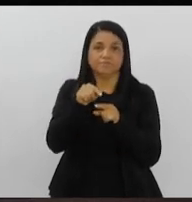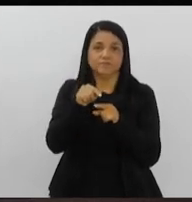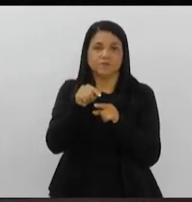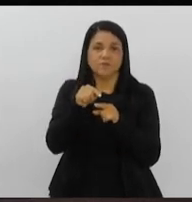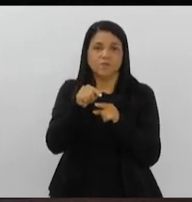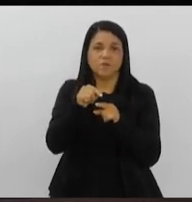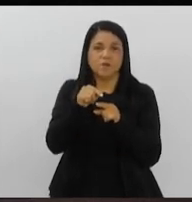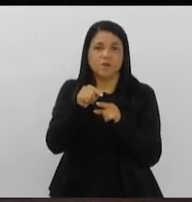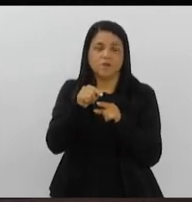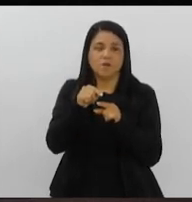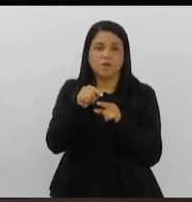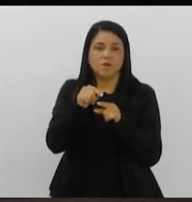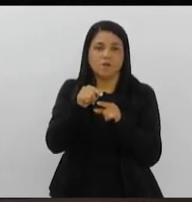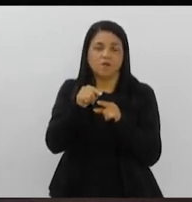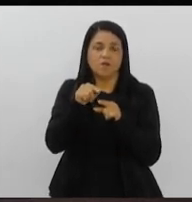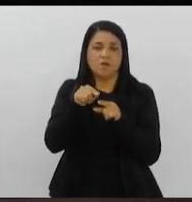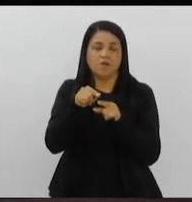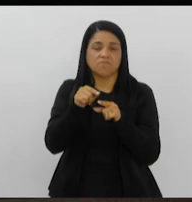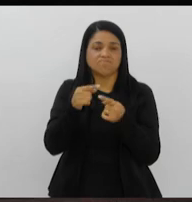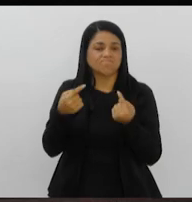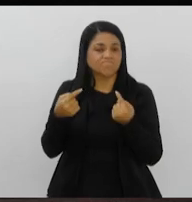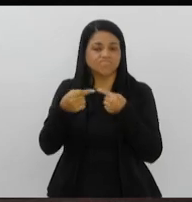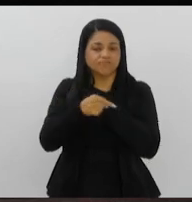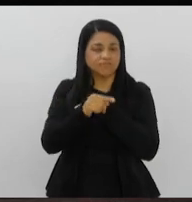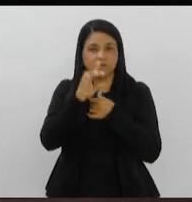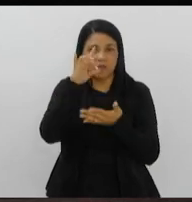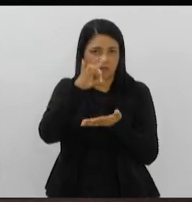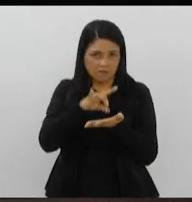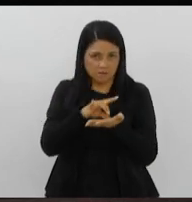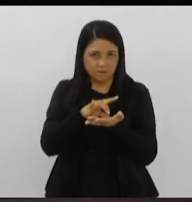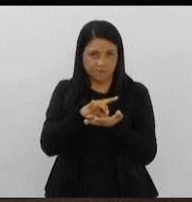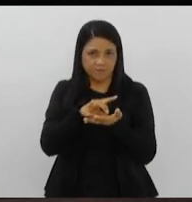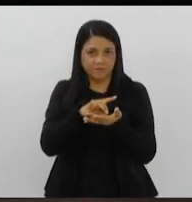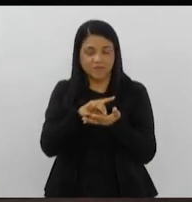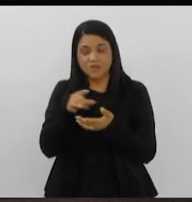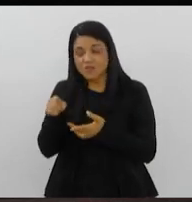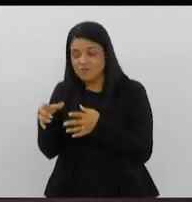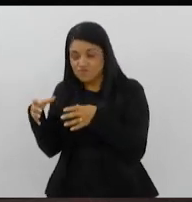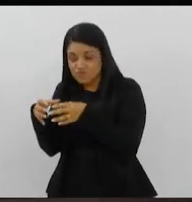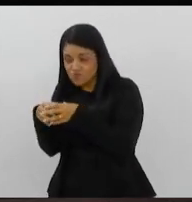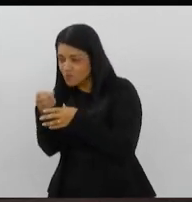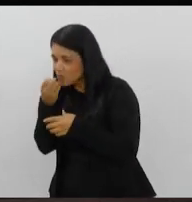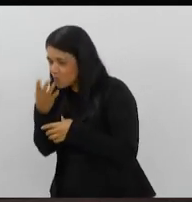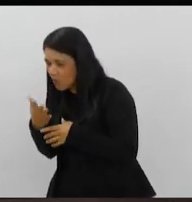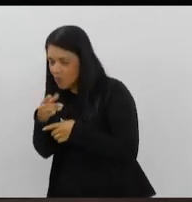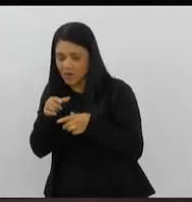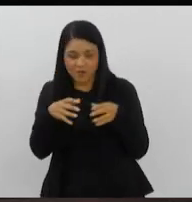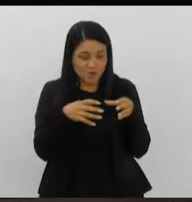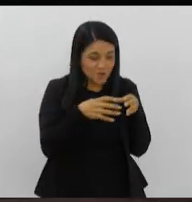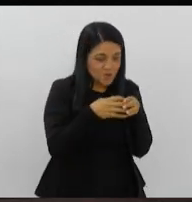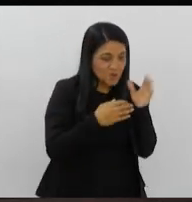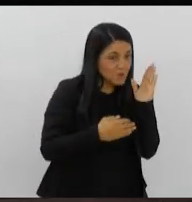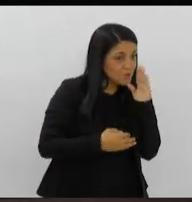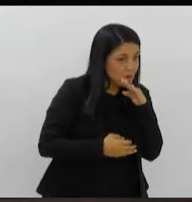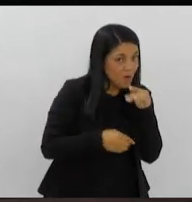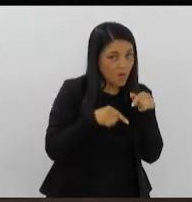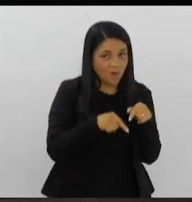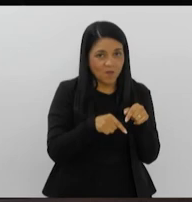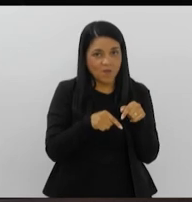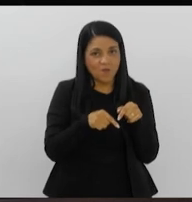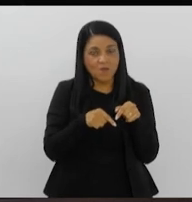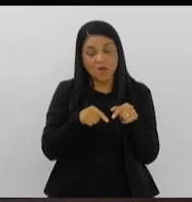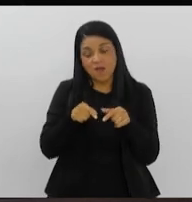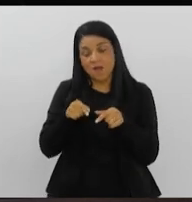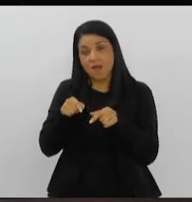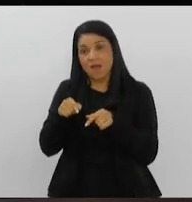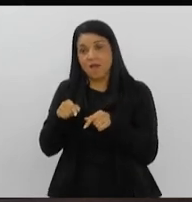lógica dicotômica sobre a realidade. Aqui estão os bonzinhos e ali estão os mauzinhos. Aqui estão